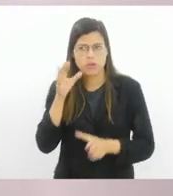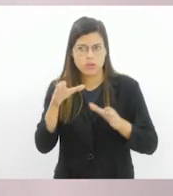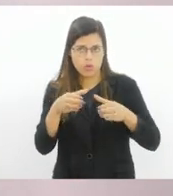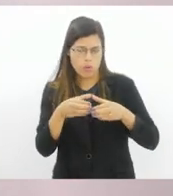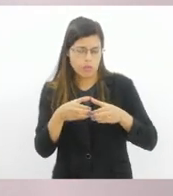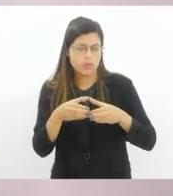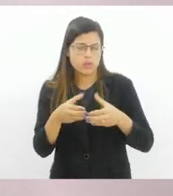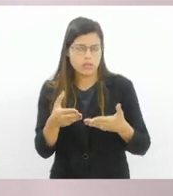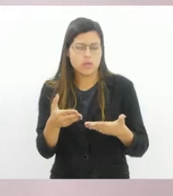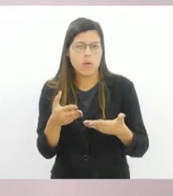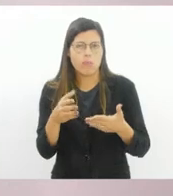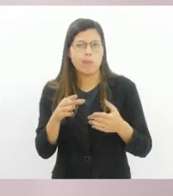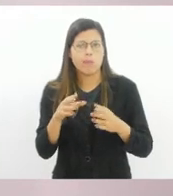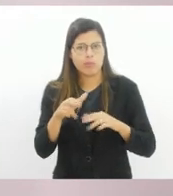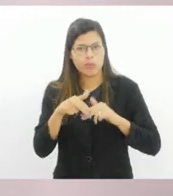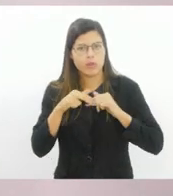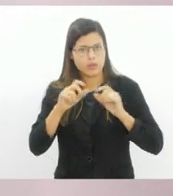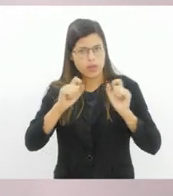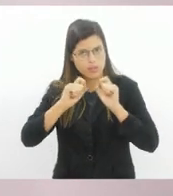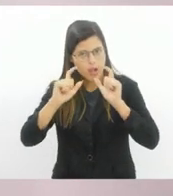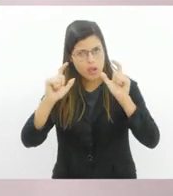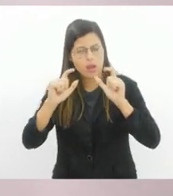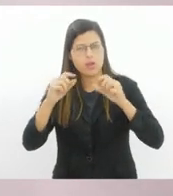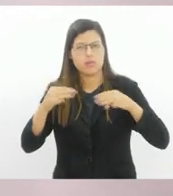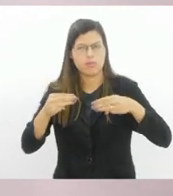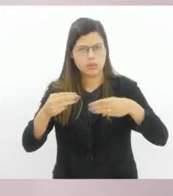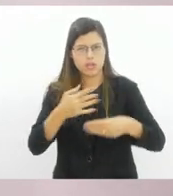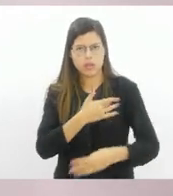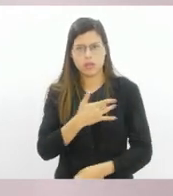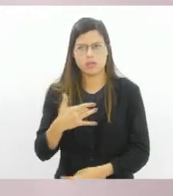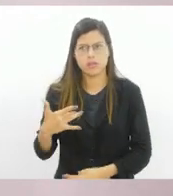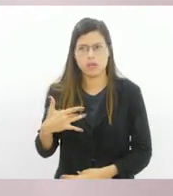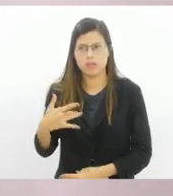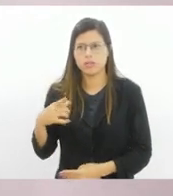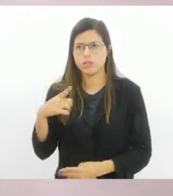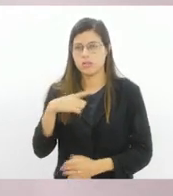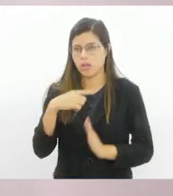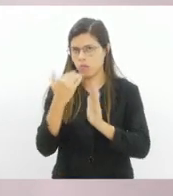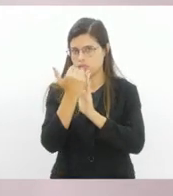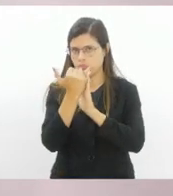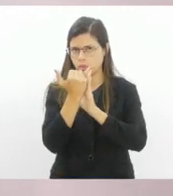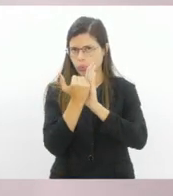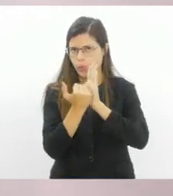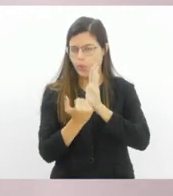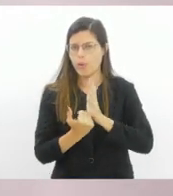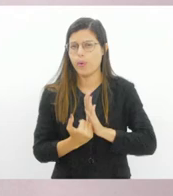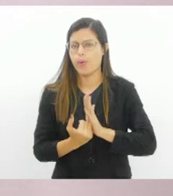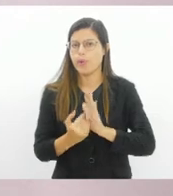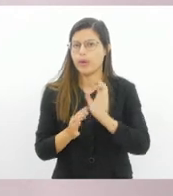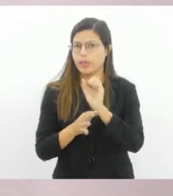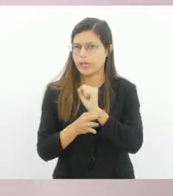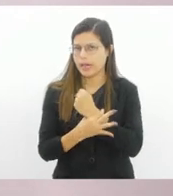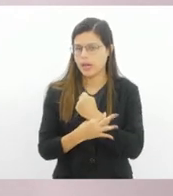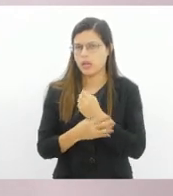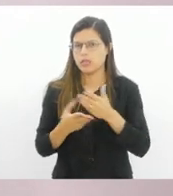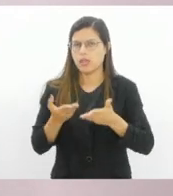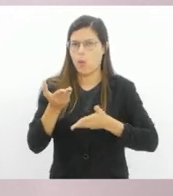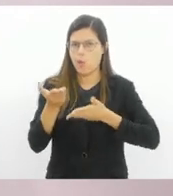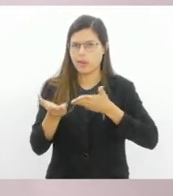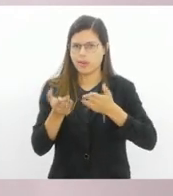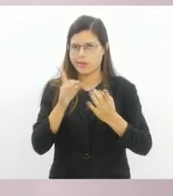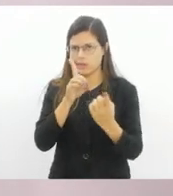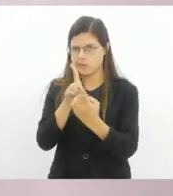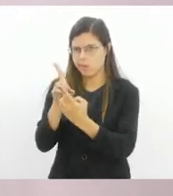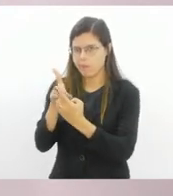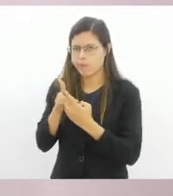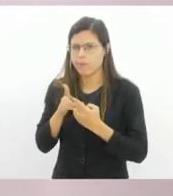isso, esse alerta ao Ministério da Saúde, para que a gente possa ter um protocolo que garanta esse atendimento mais